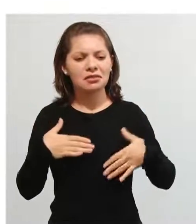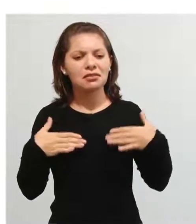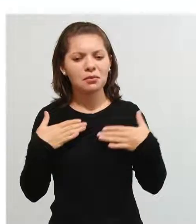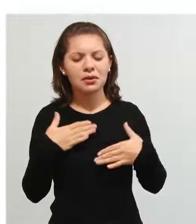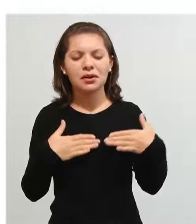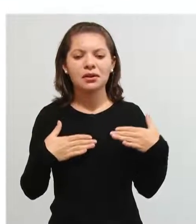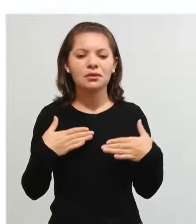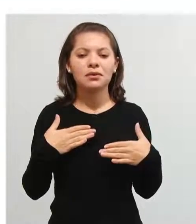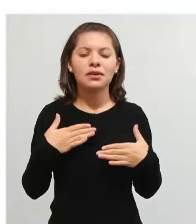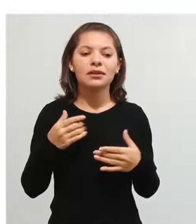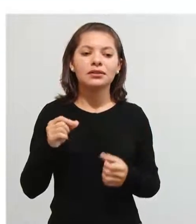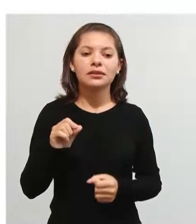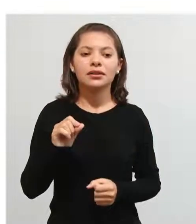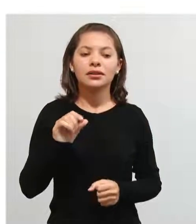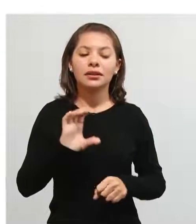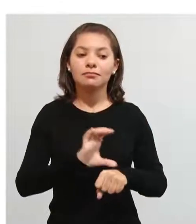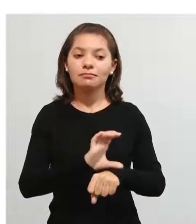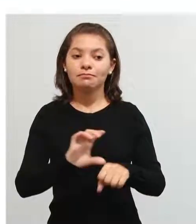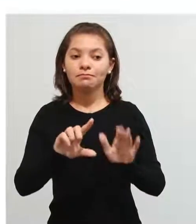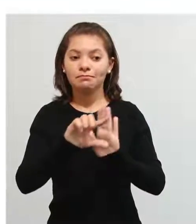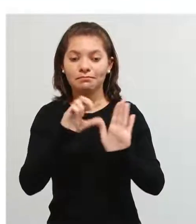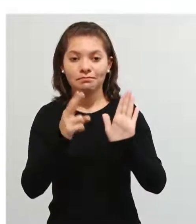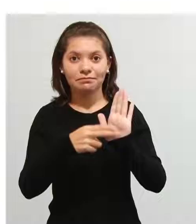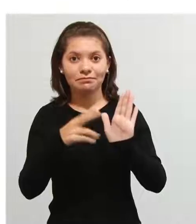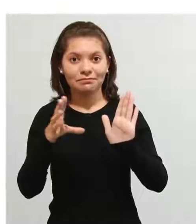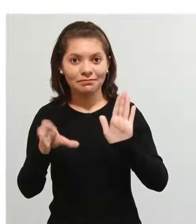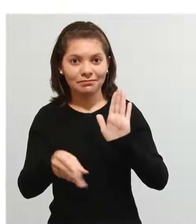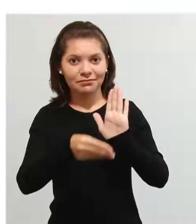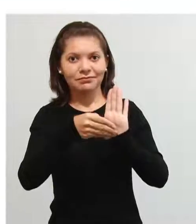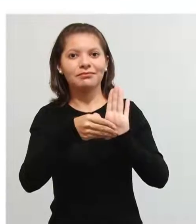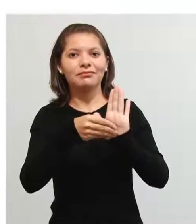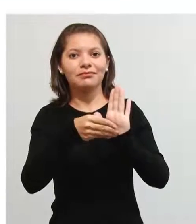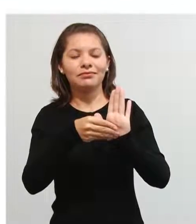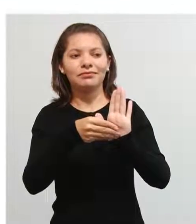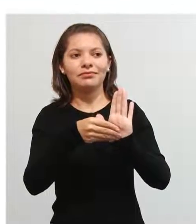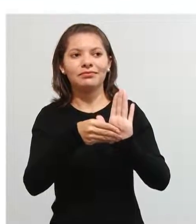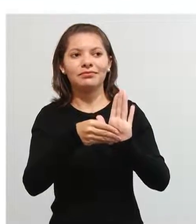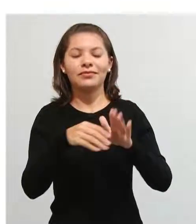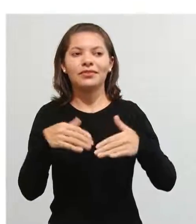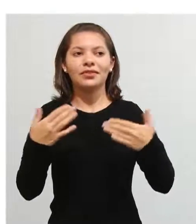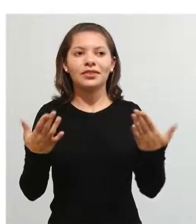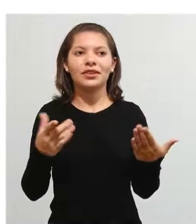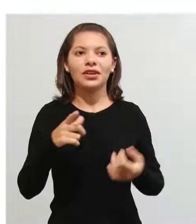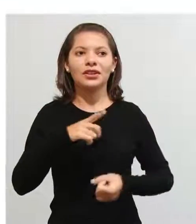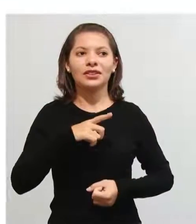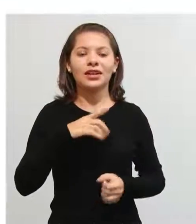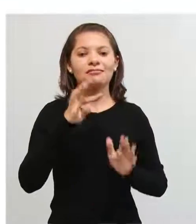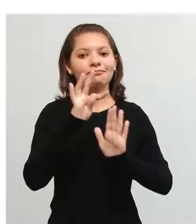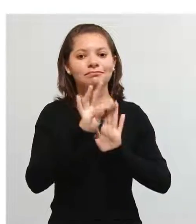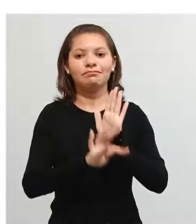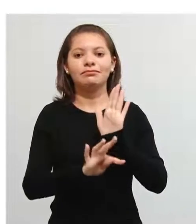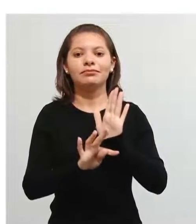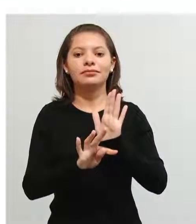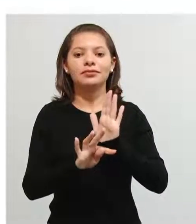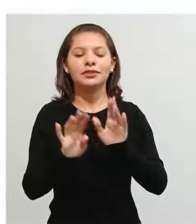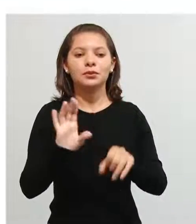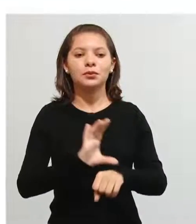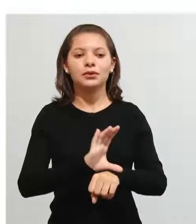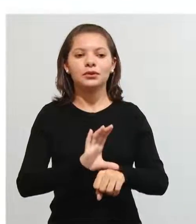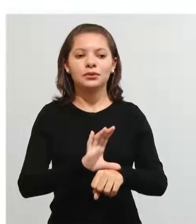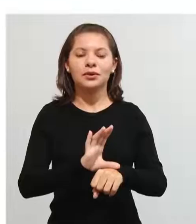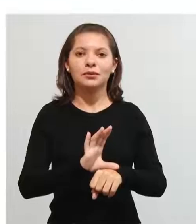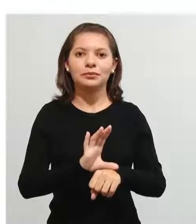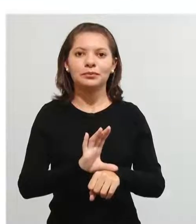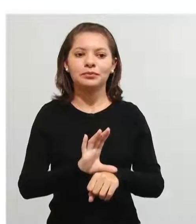Federal, porque essas emendas estão dentro delas e, portanto, elas passam a ser texto constitucional, tá?